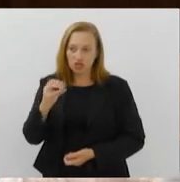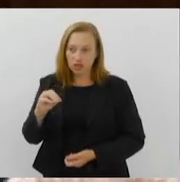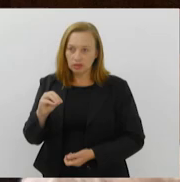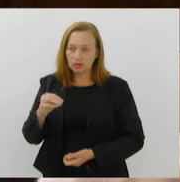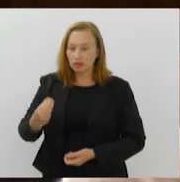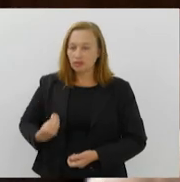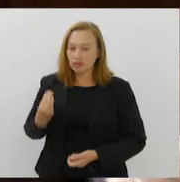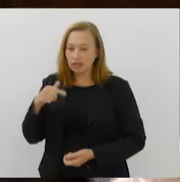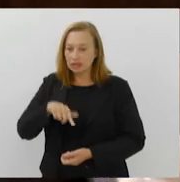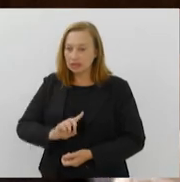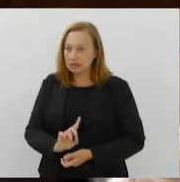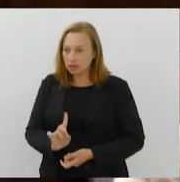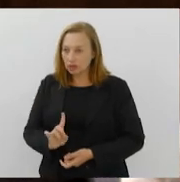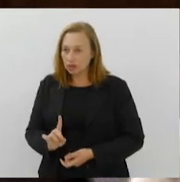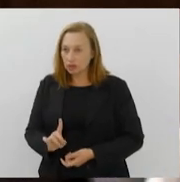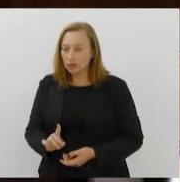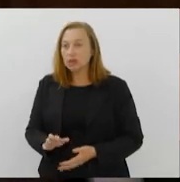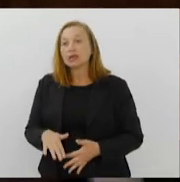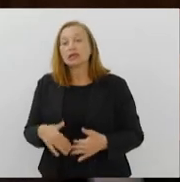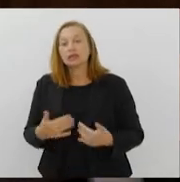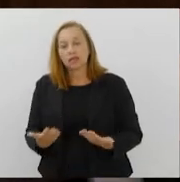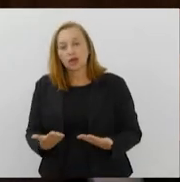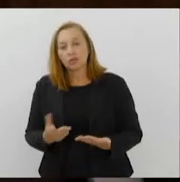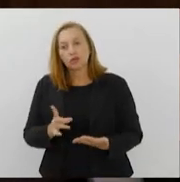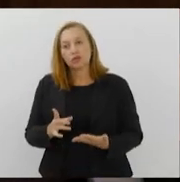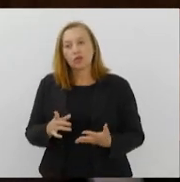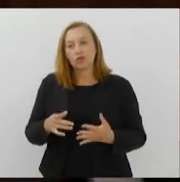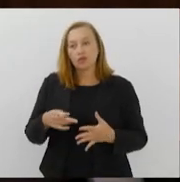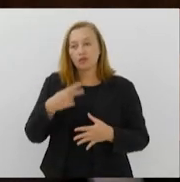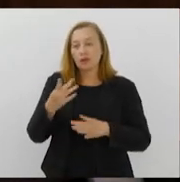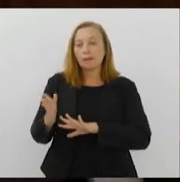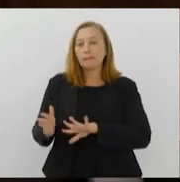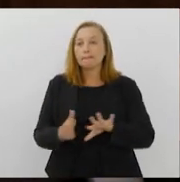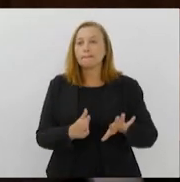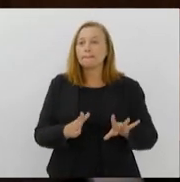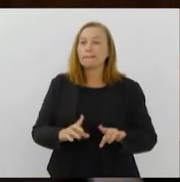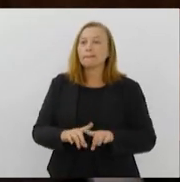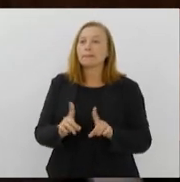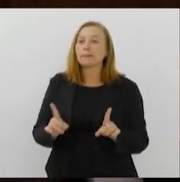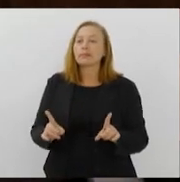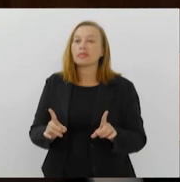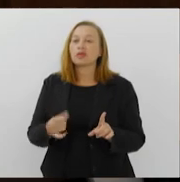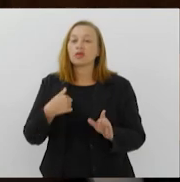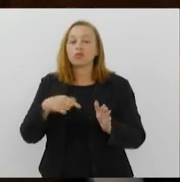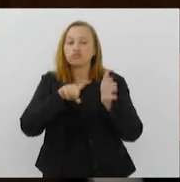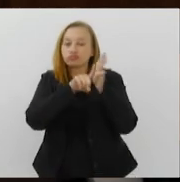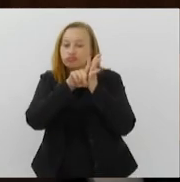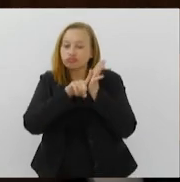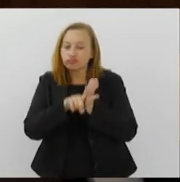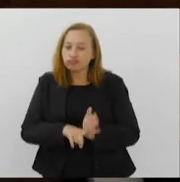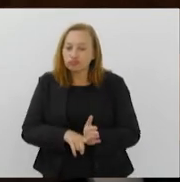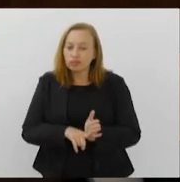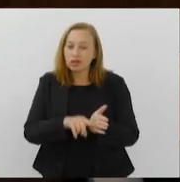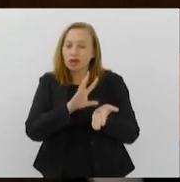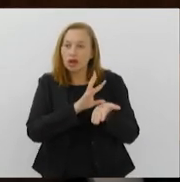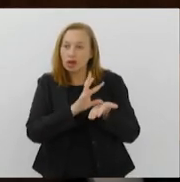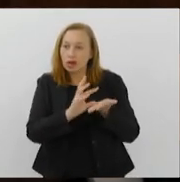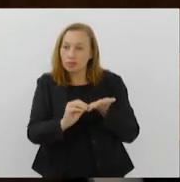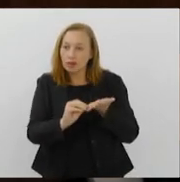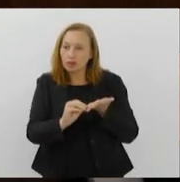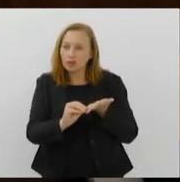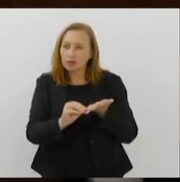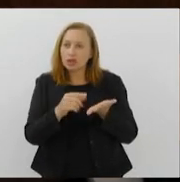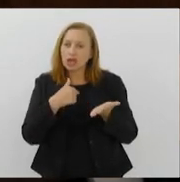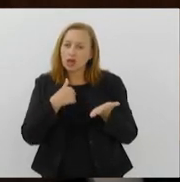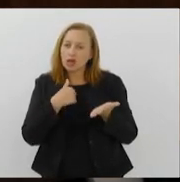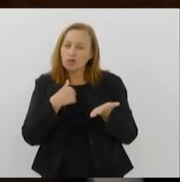plenário. Por isso, não vou arguí-lo. Quando examinei a pauta, eu fiquei